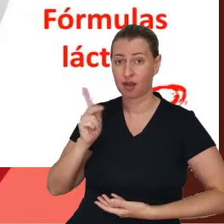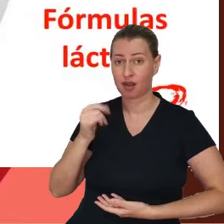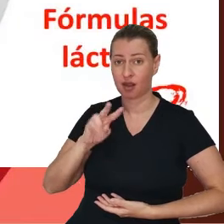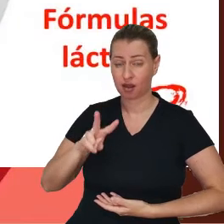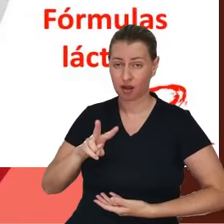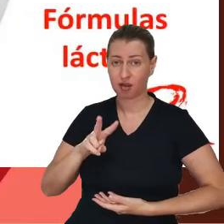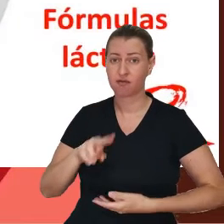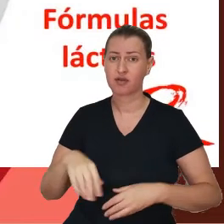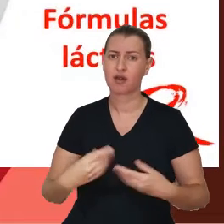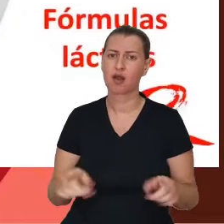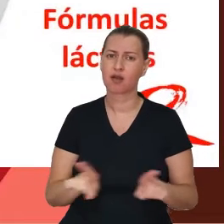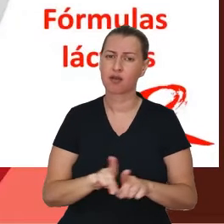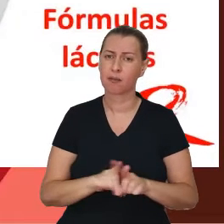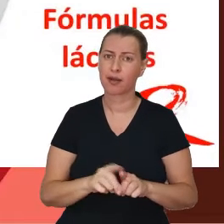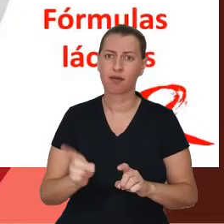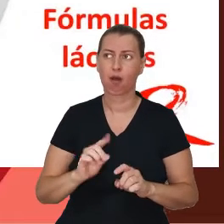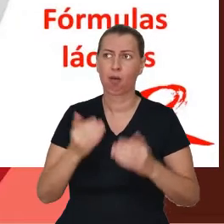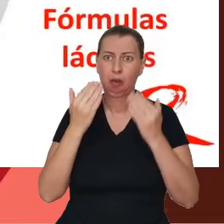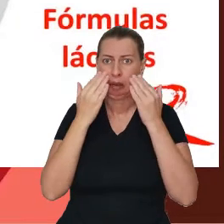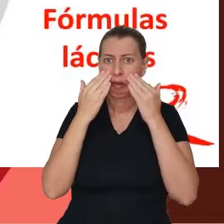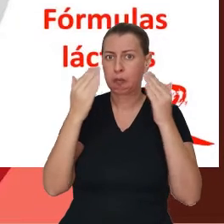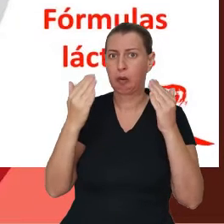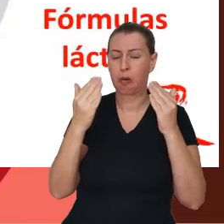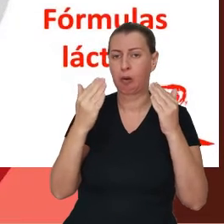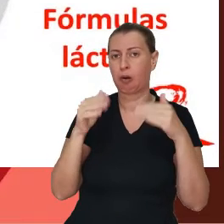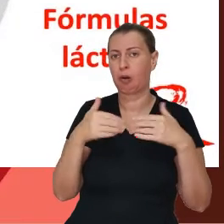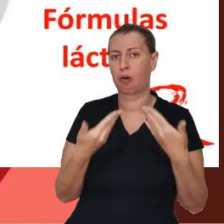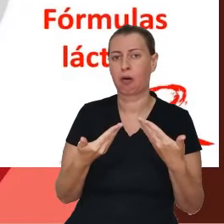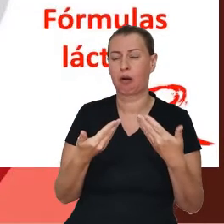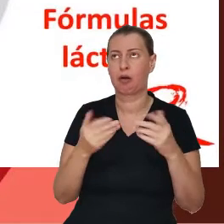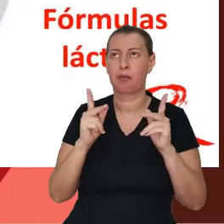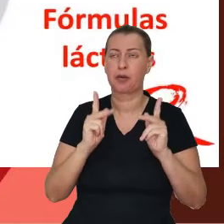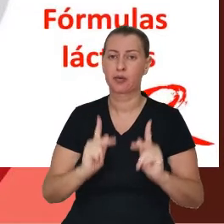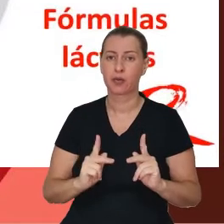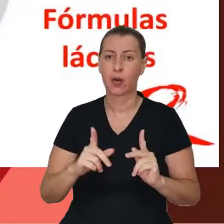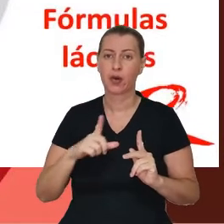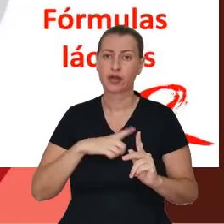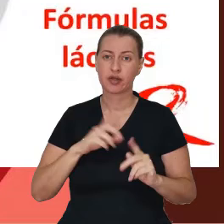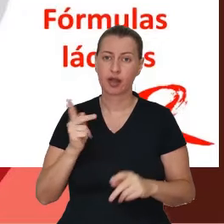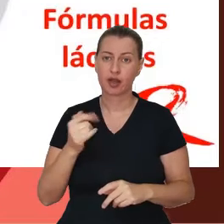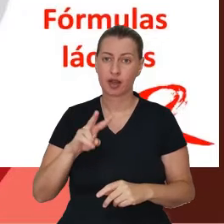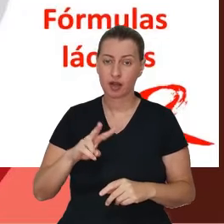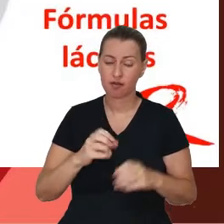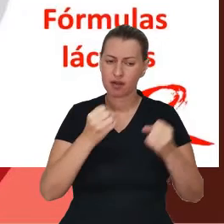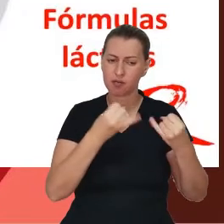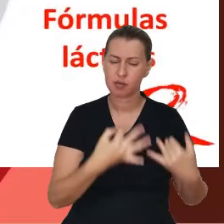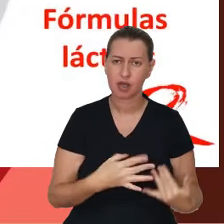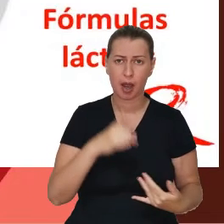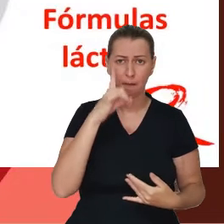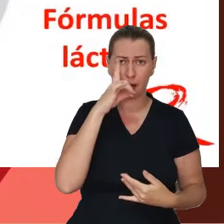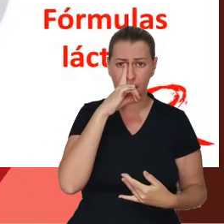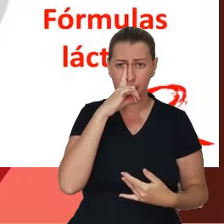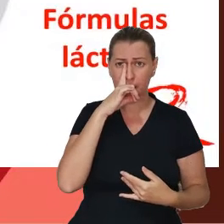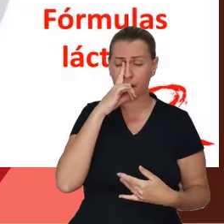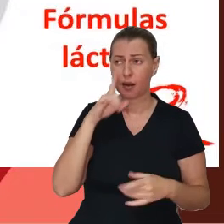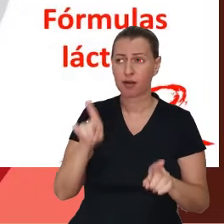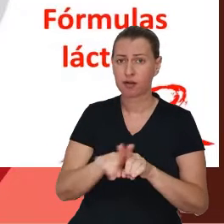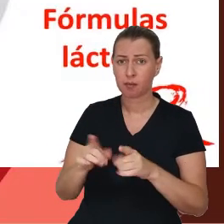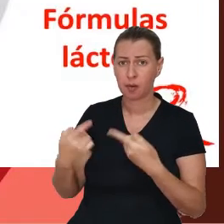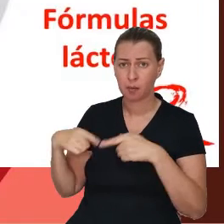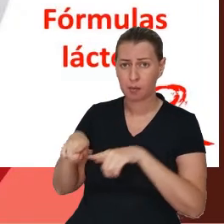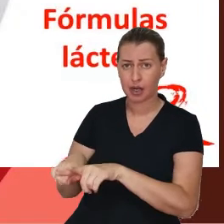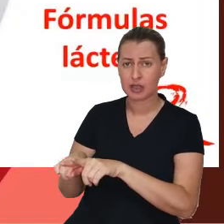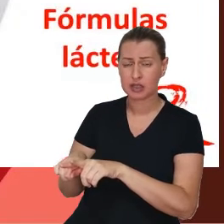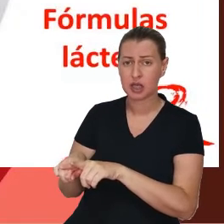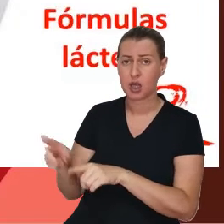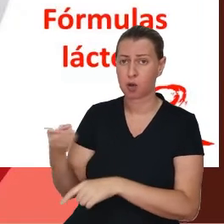não expor, não constranger, explicar para a mãe e para o parceiro que estão ali,